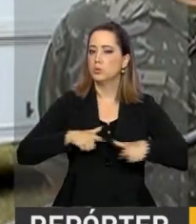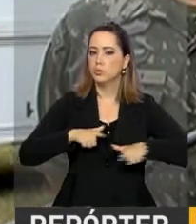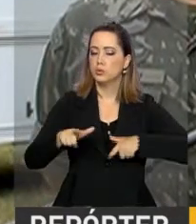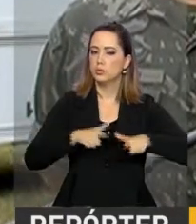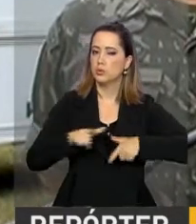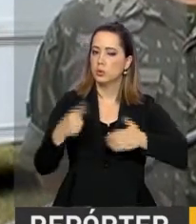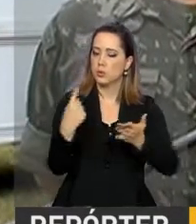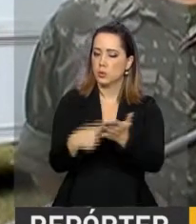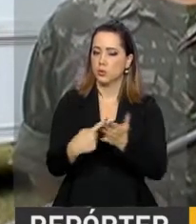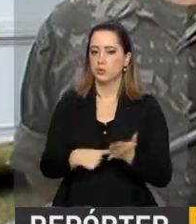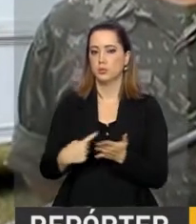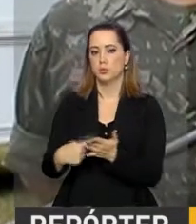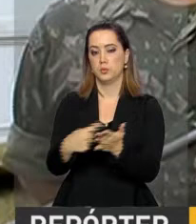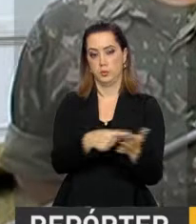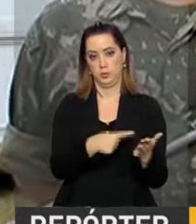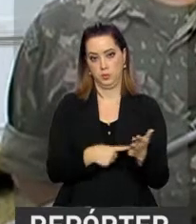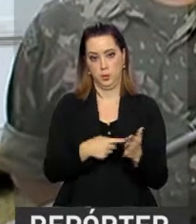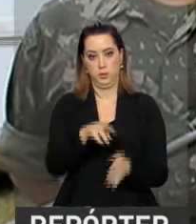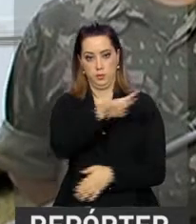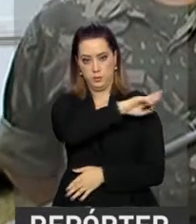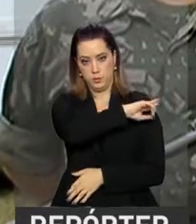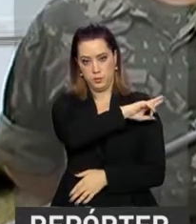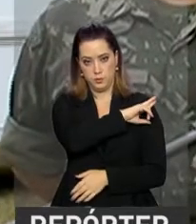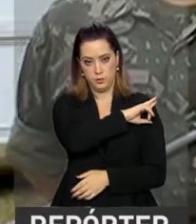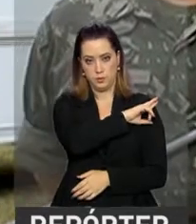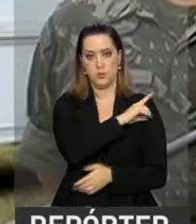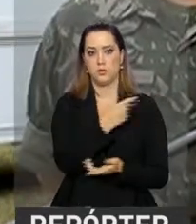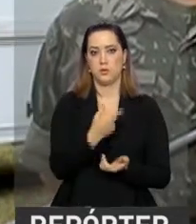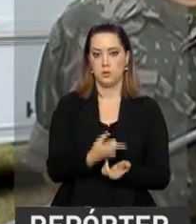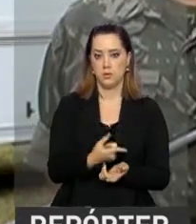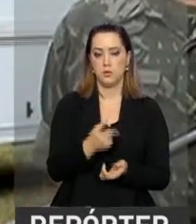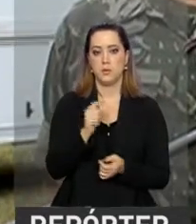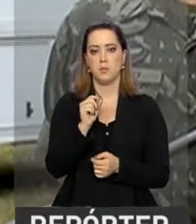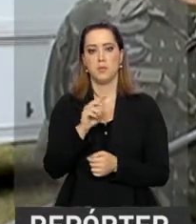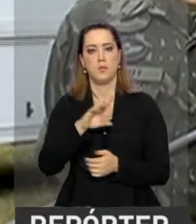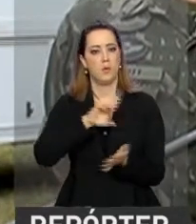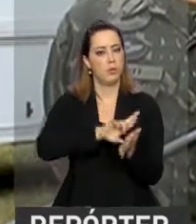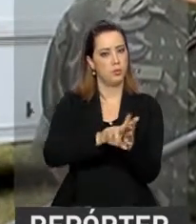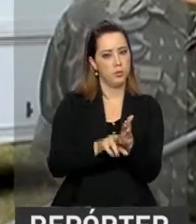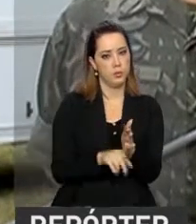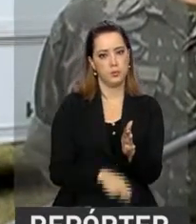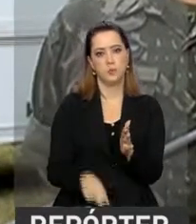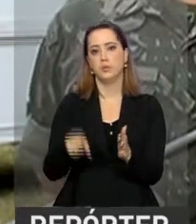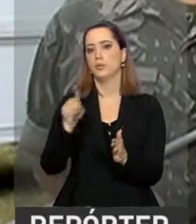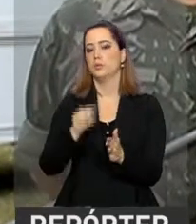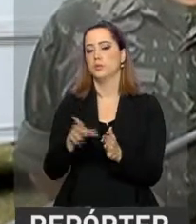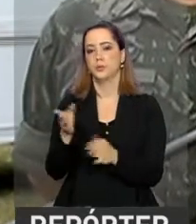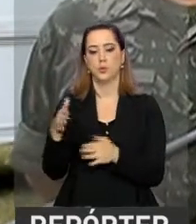no que diz defesa, no que diz respeito às nossas atribuições, as mais diversas,